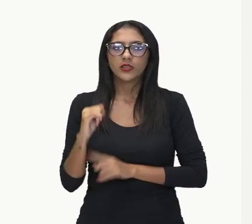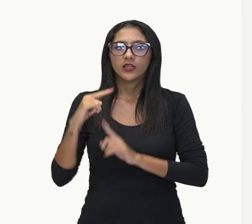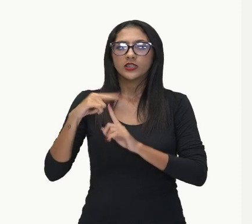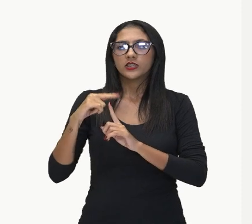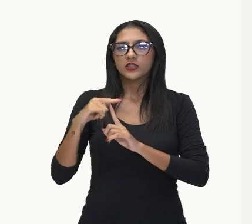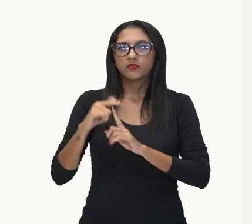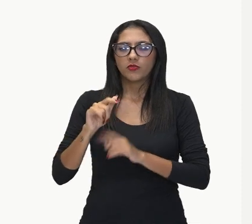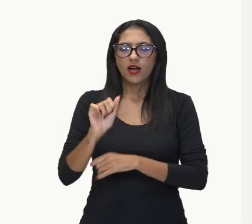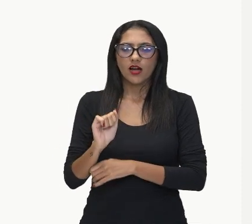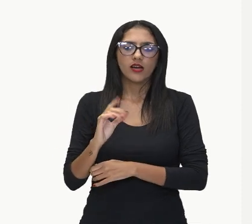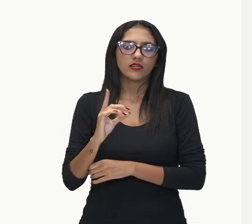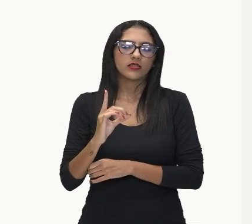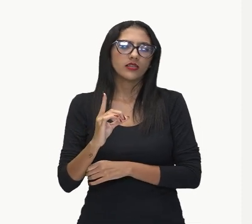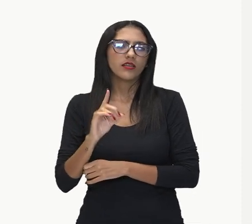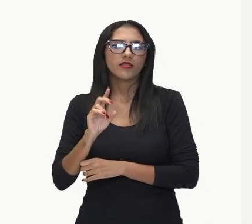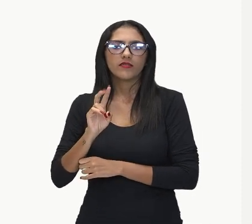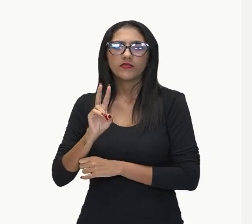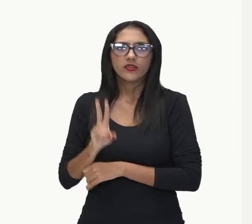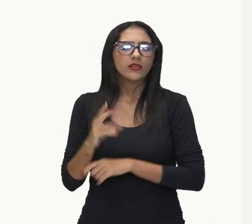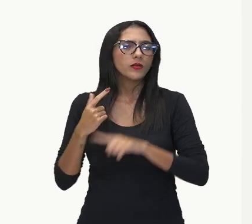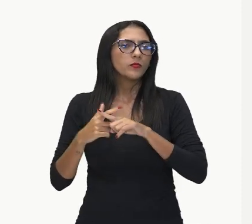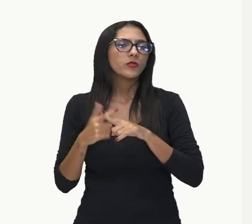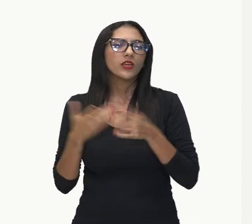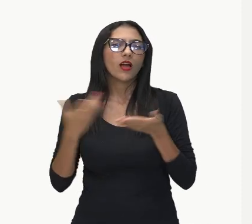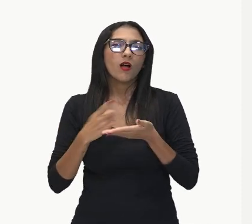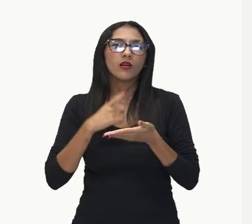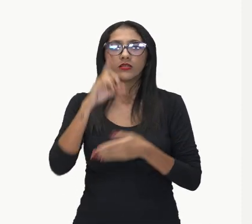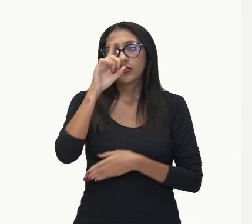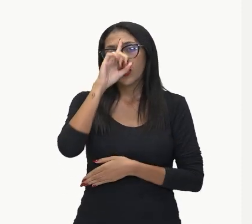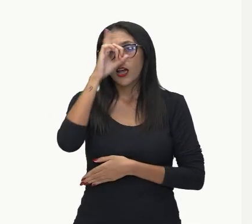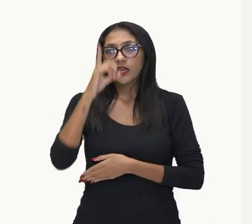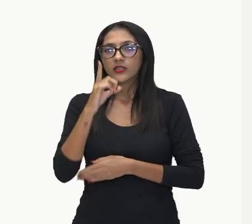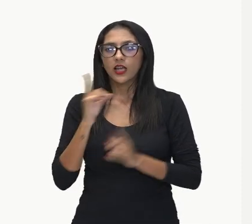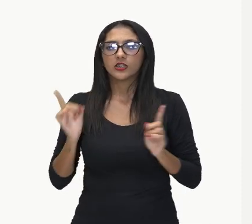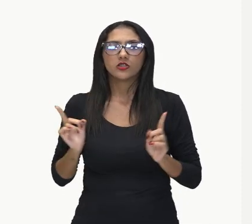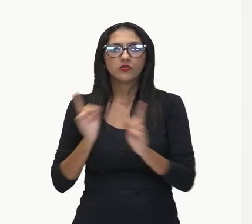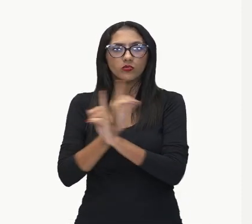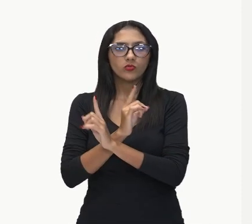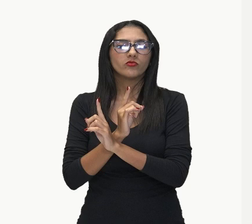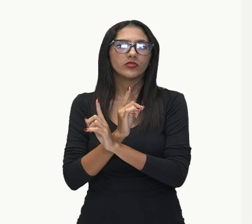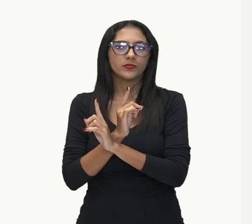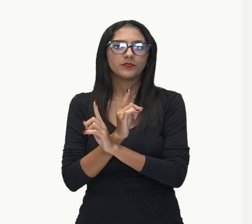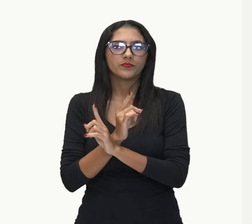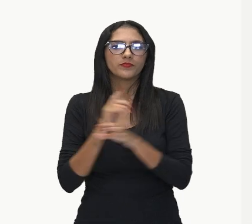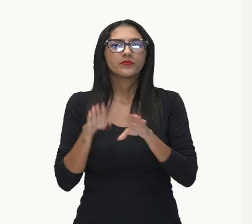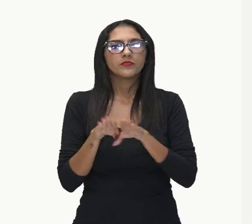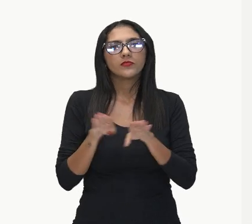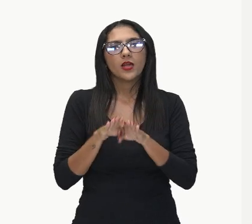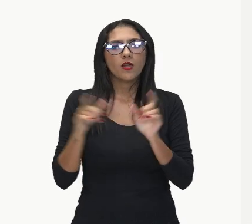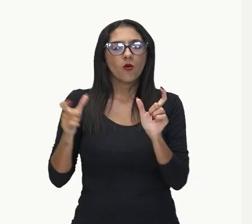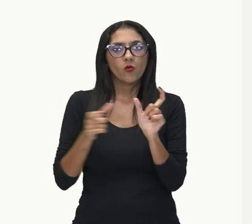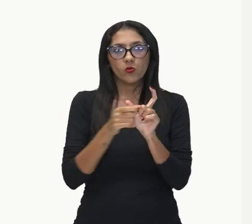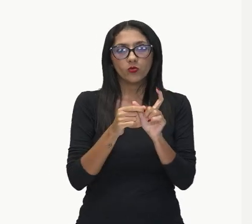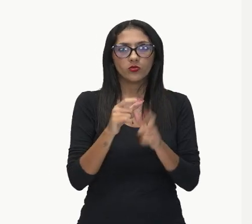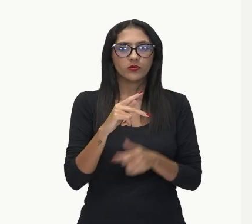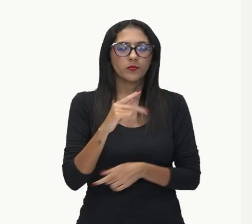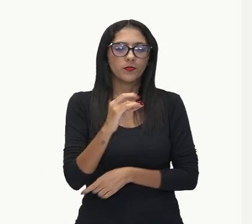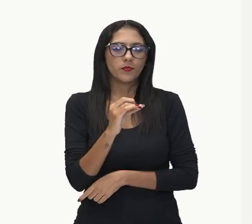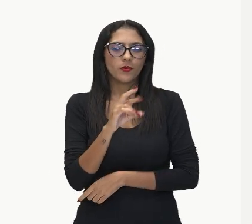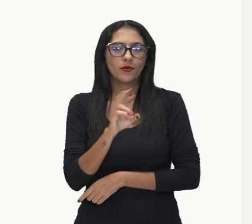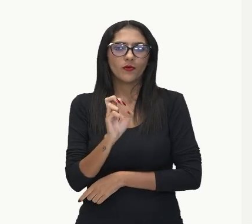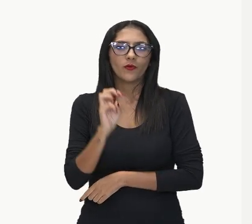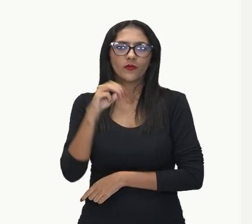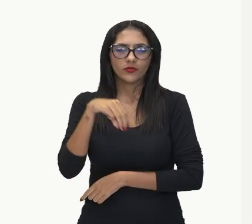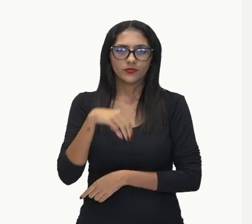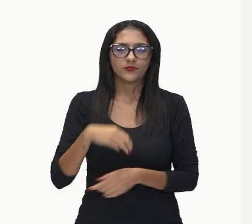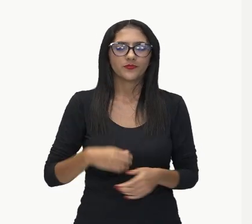porque estabeleceu essa ideia de oposição e eu tenho a presença da conjunção porém. Quadro de conjunções,